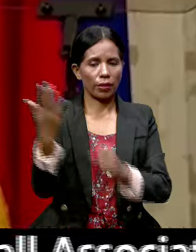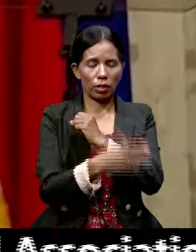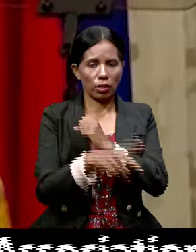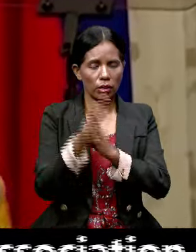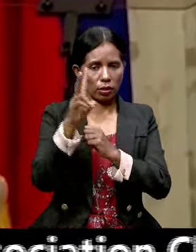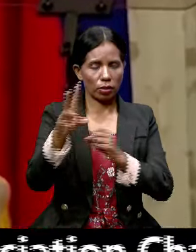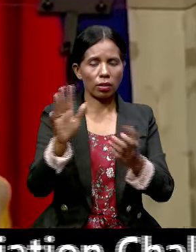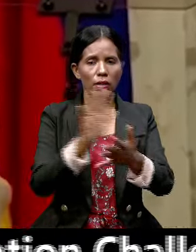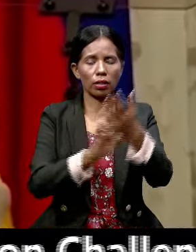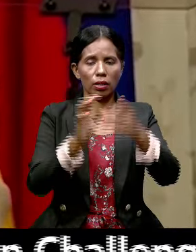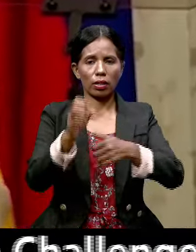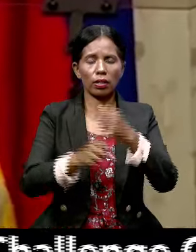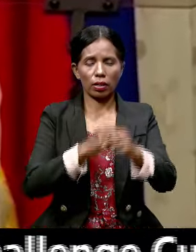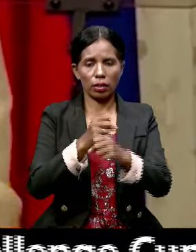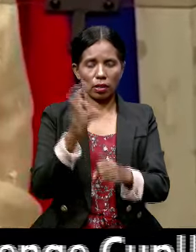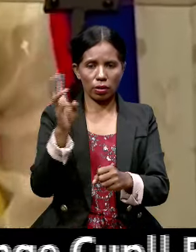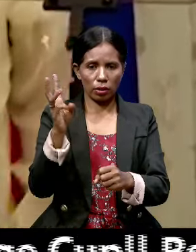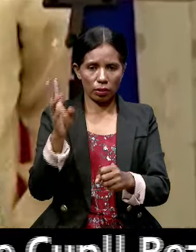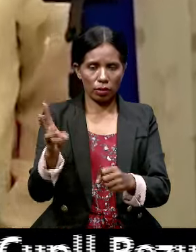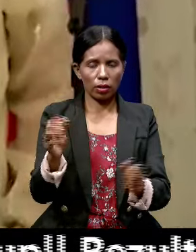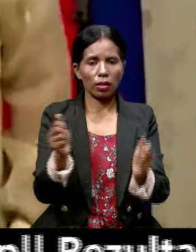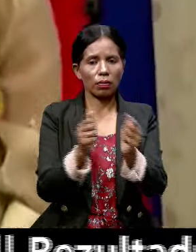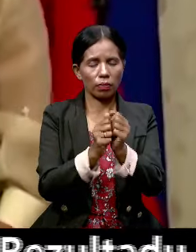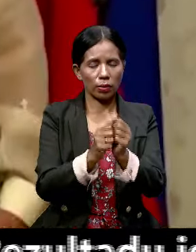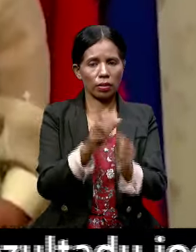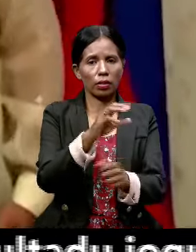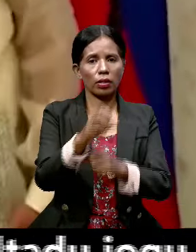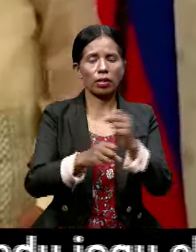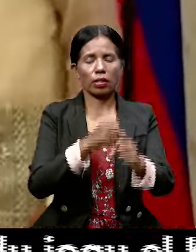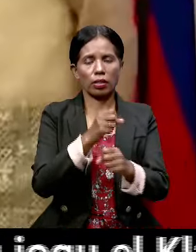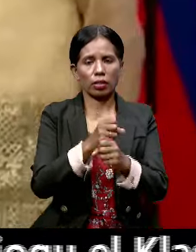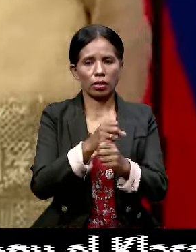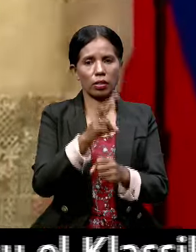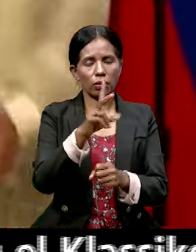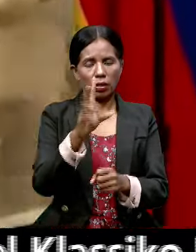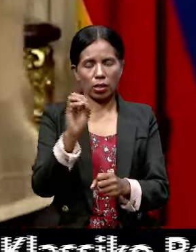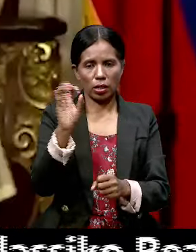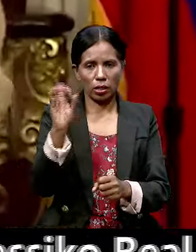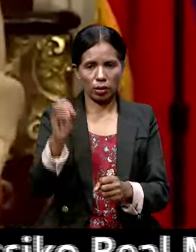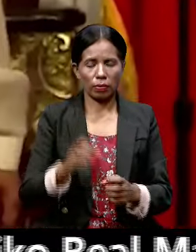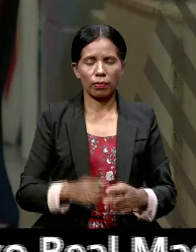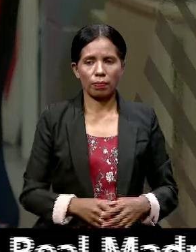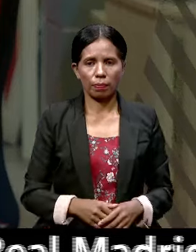se celebra tinan nenulo relação diplomata e retinan rihun rua ruanulorisenen